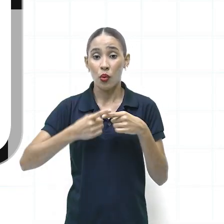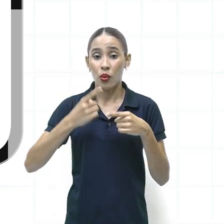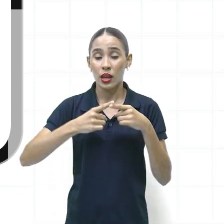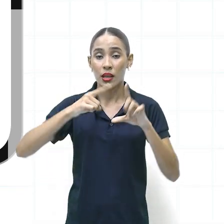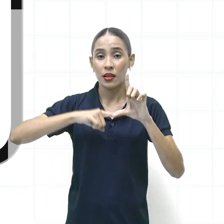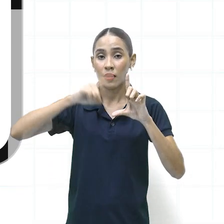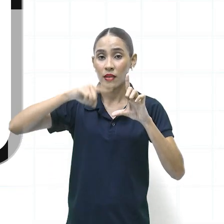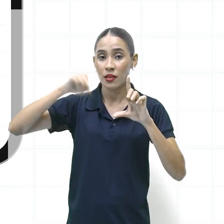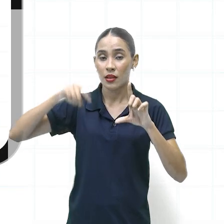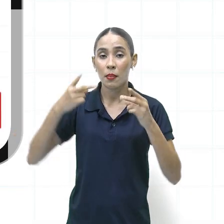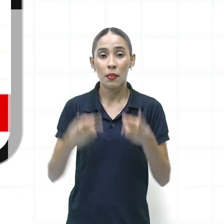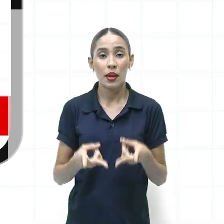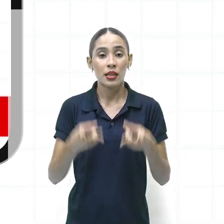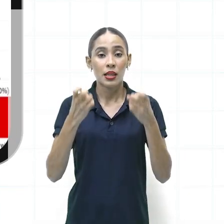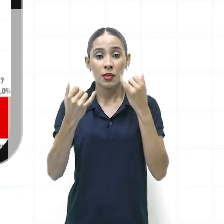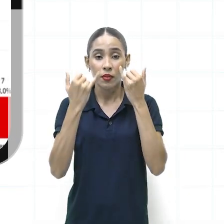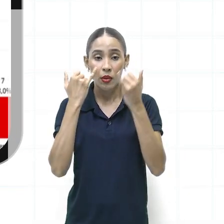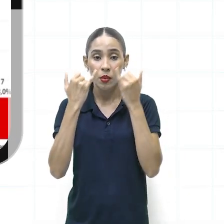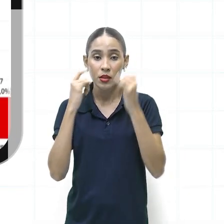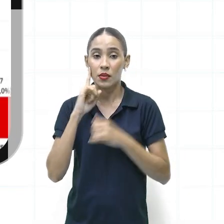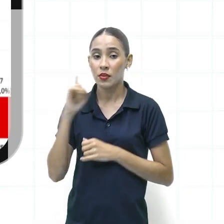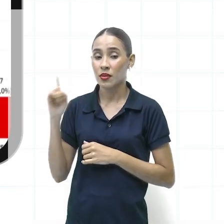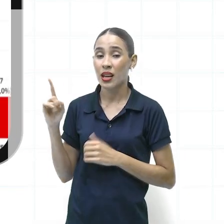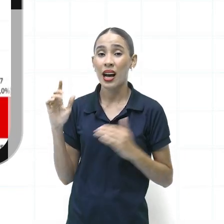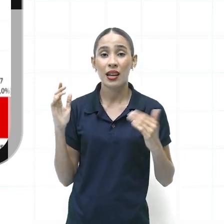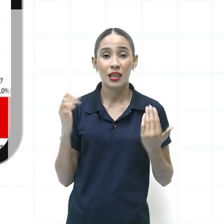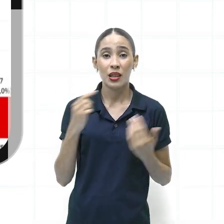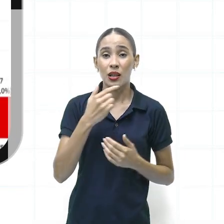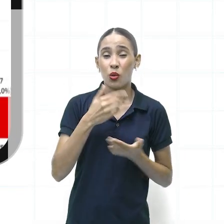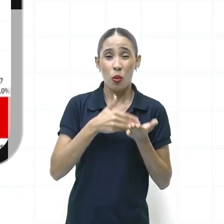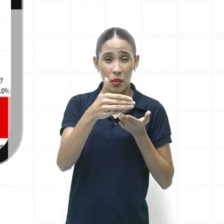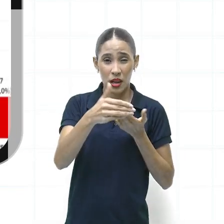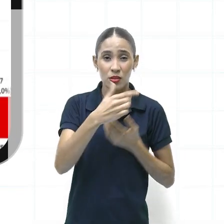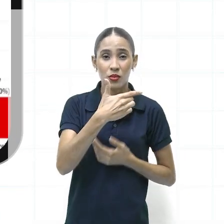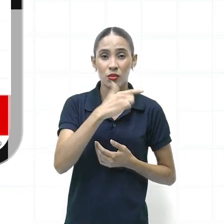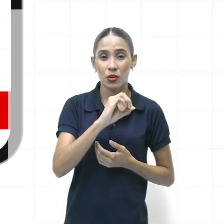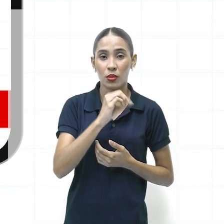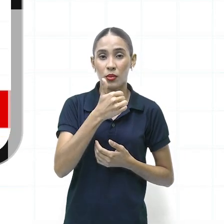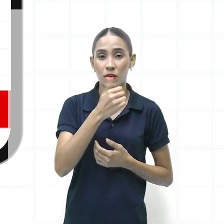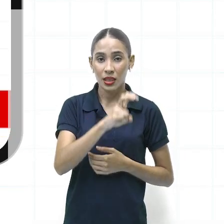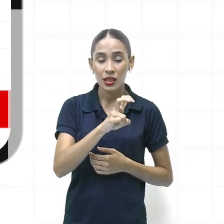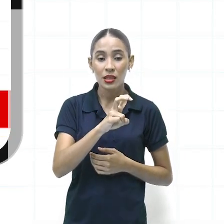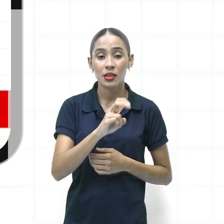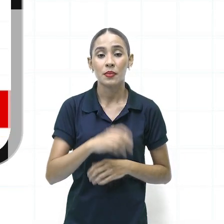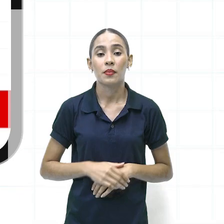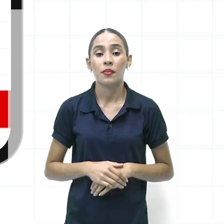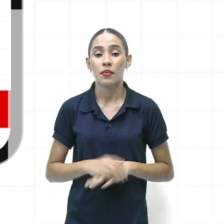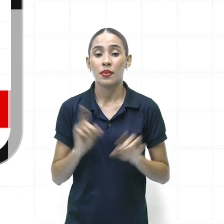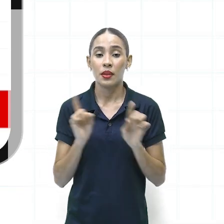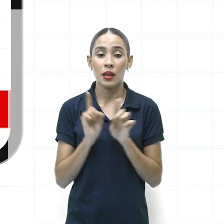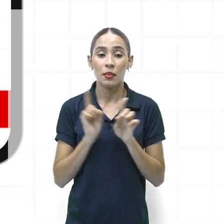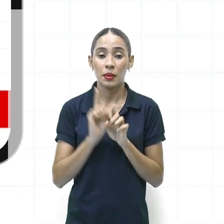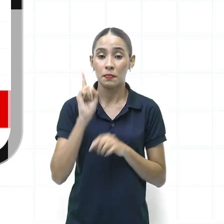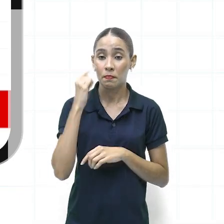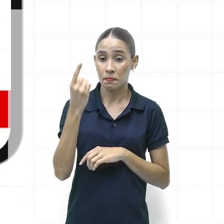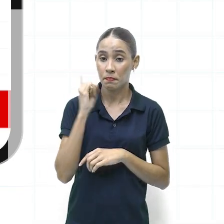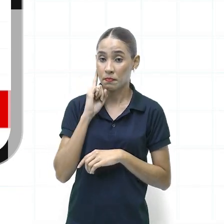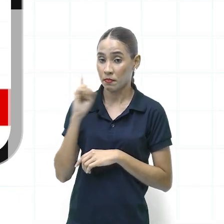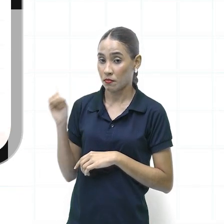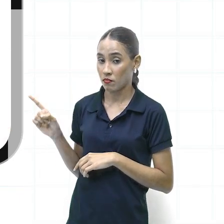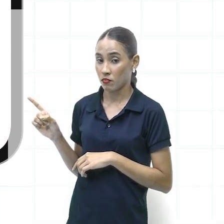a gente observa dados aqui, ó, desde 2015, tá certo? E aqui, né, vamos aqui para o